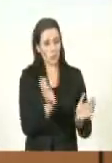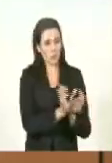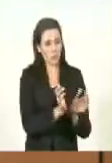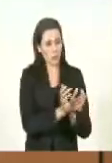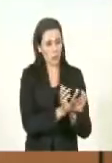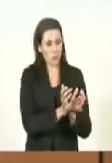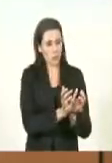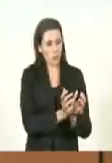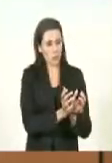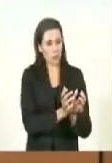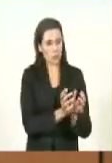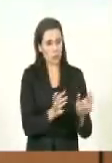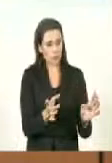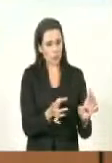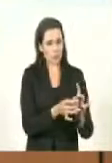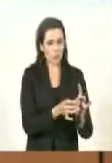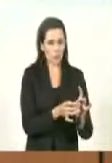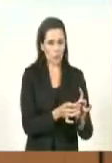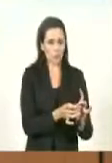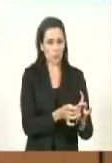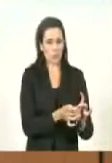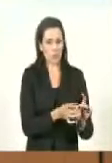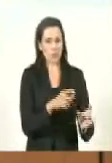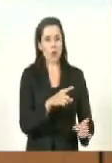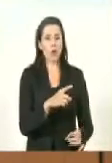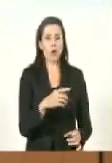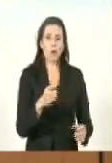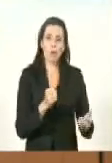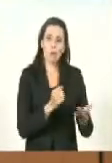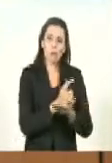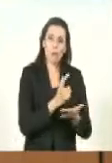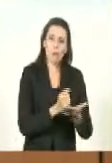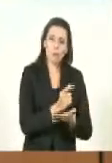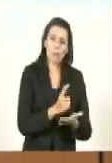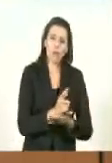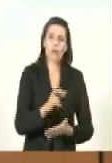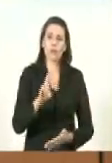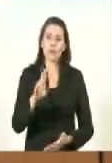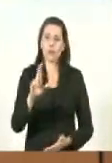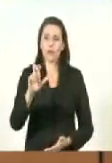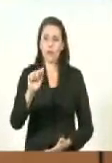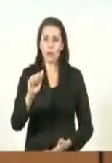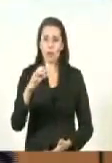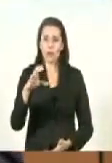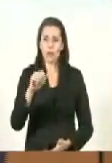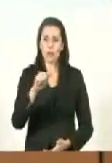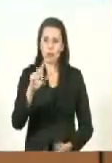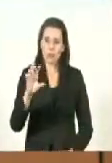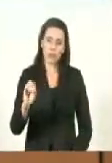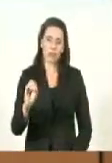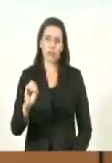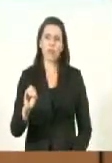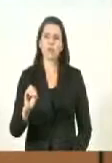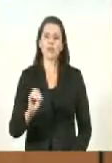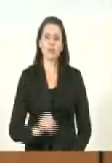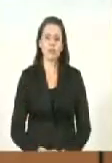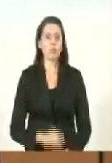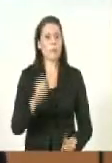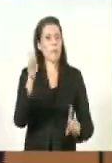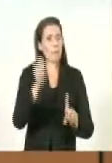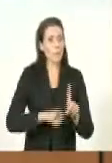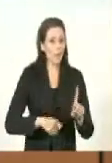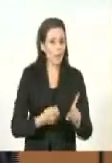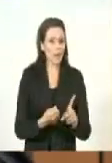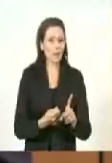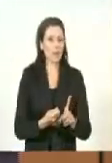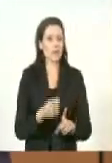comprando uma bitrem de ração por mês. Isso significa dizer o quê? Que eles se organizaram, compram direto da fábrica, a fábrica